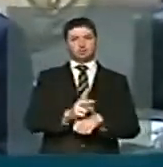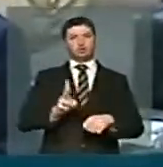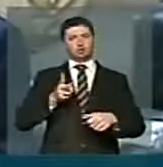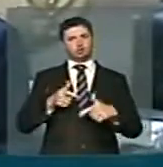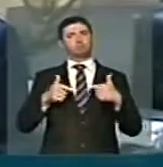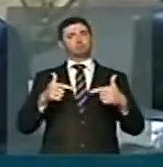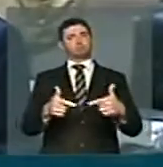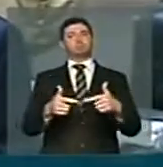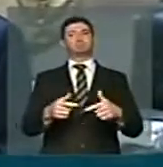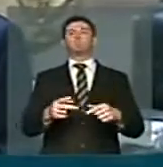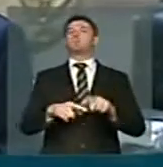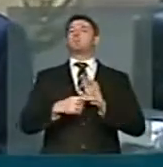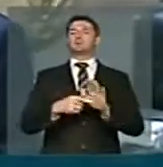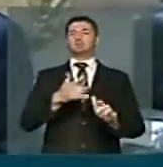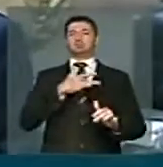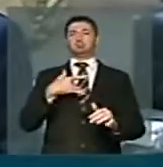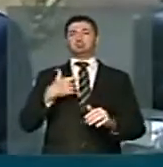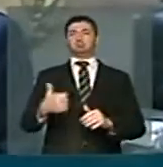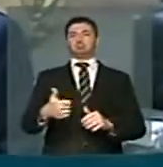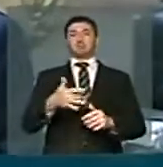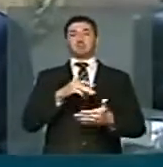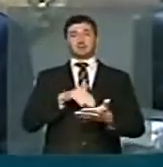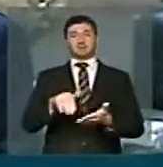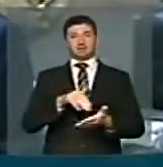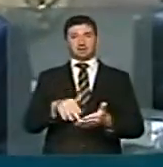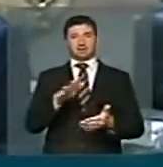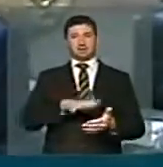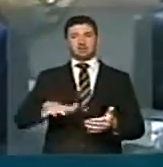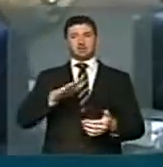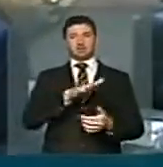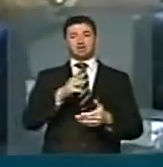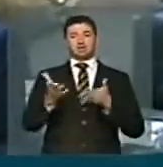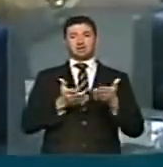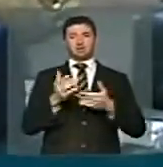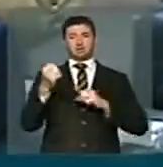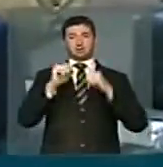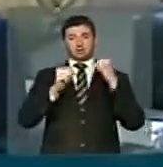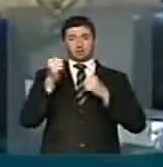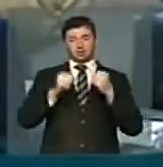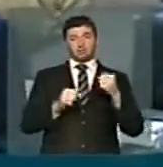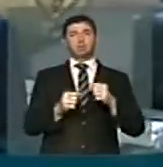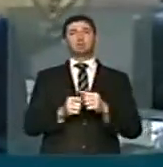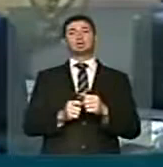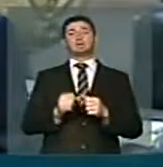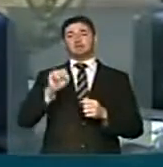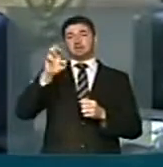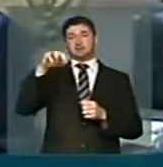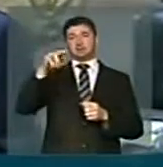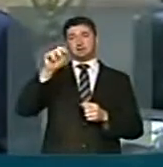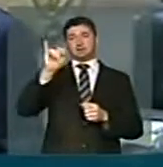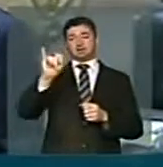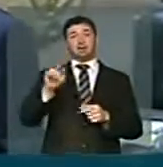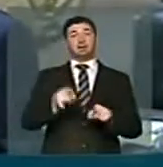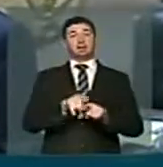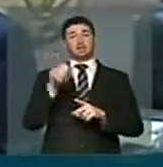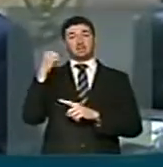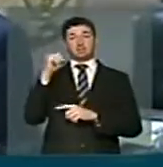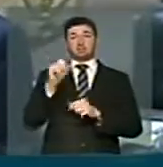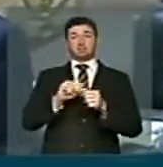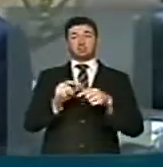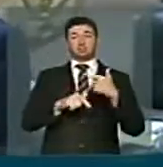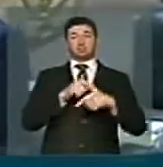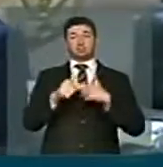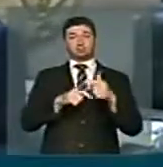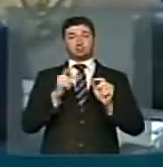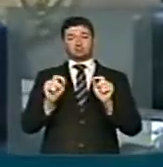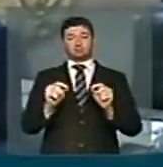ativo, esbanjando vitalidade, foi secretário-geral do Conselho Nacional de Serviços da Indústria, SENAI, e em Sergipe, exerceu as funções